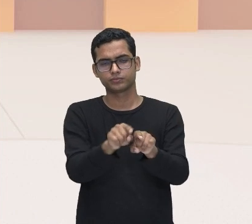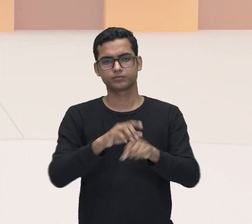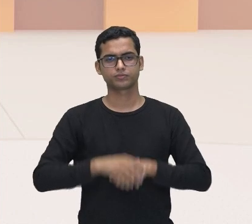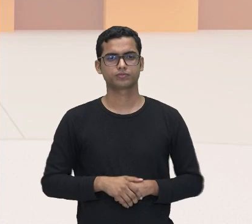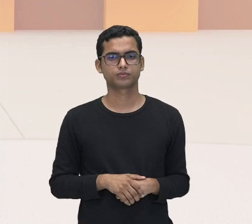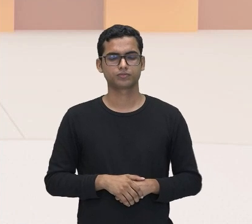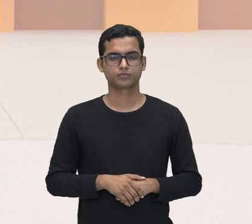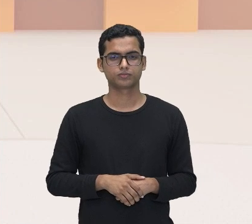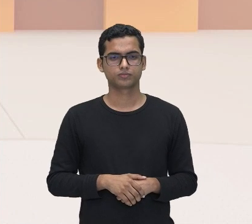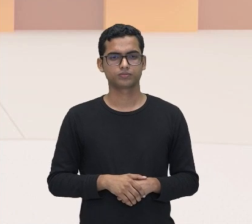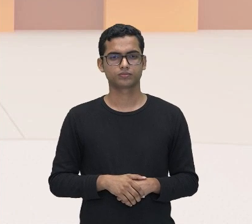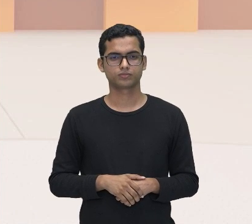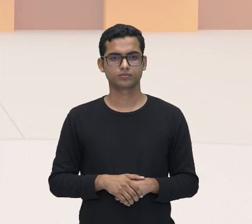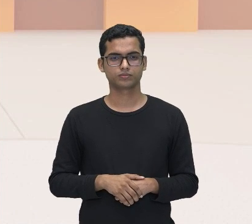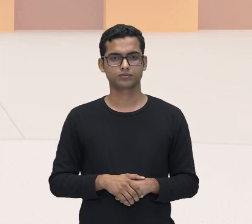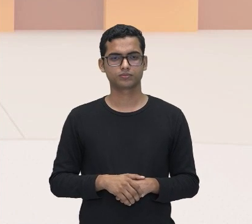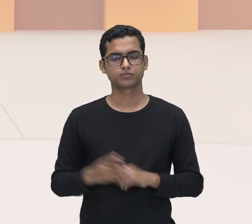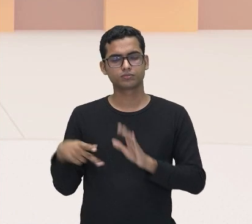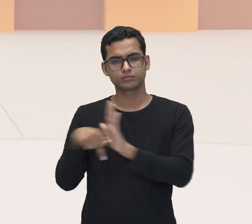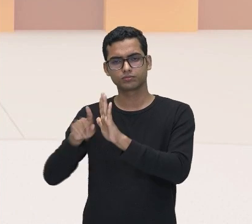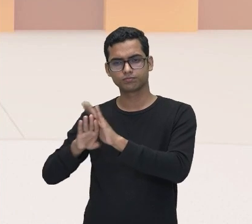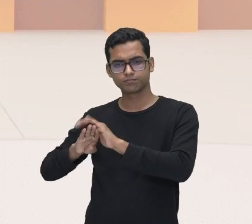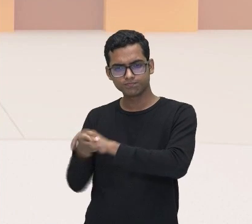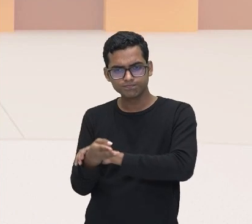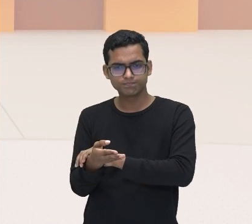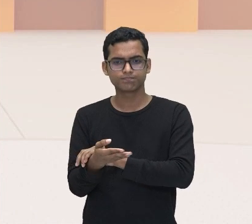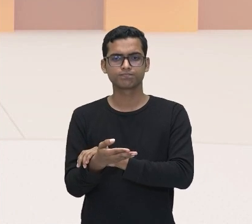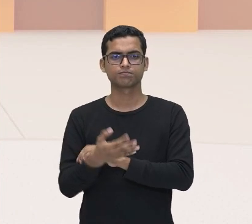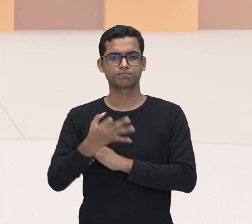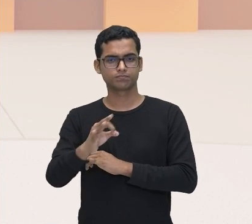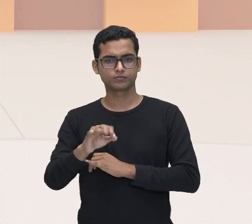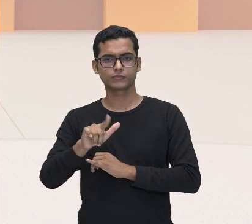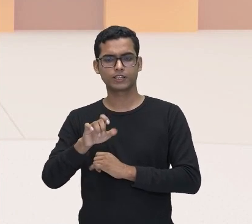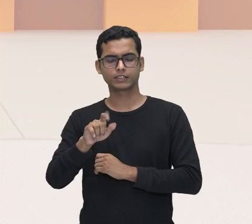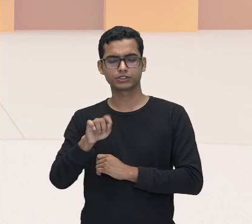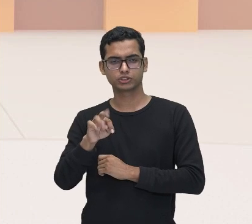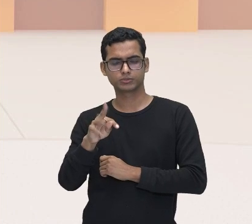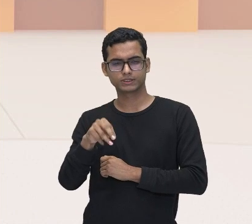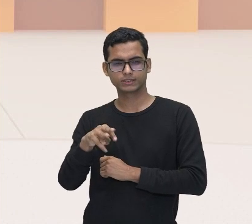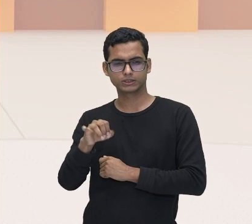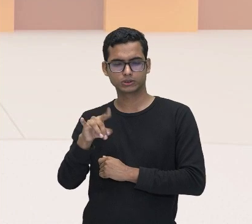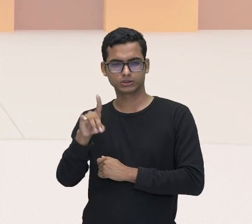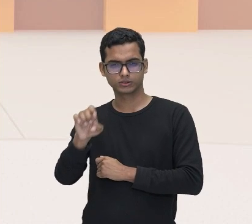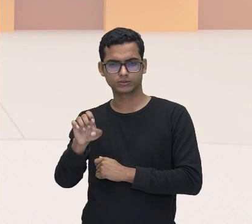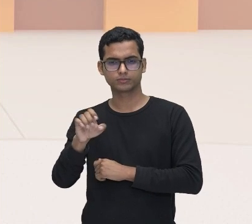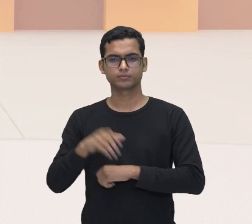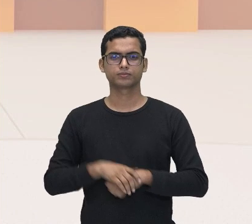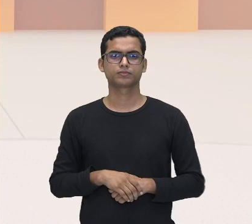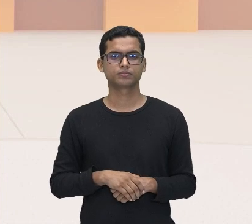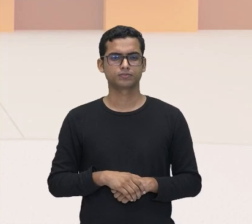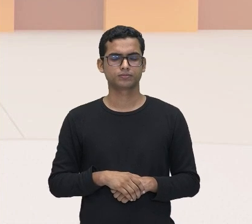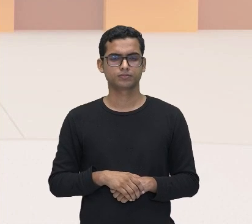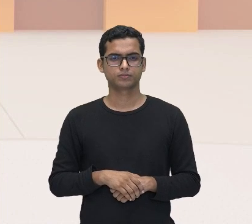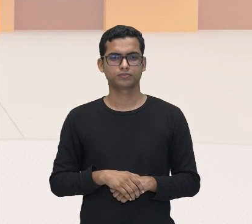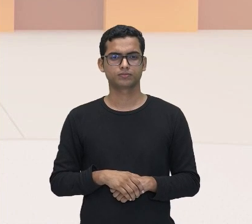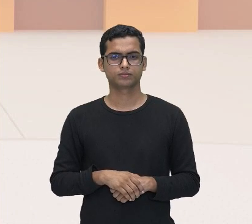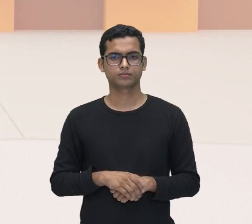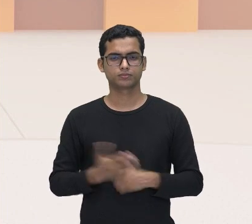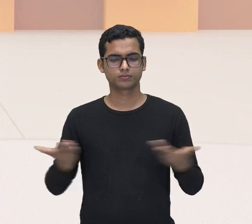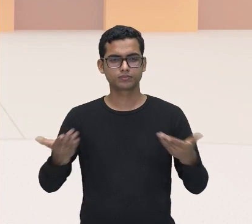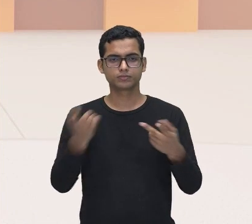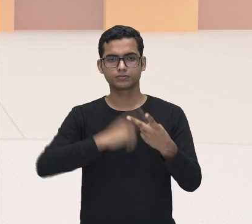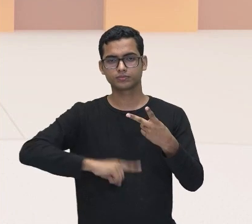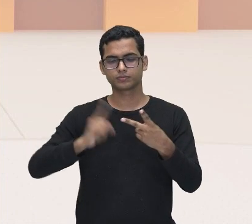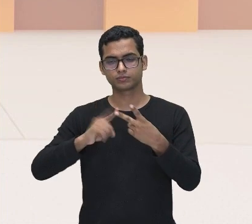dominação são os costumes, né? Exemplo de de uma dominação tradicional.